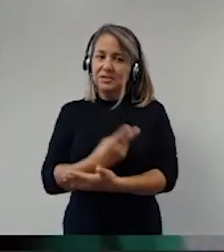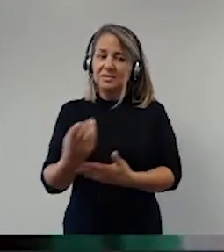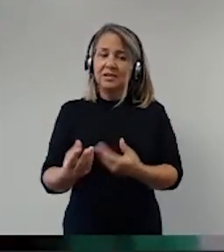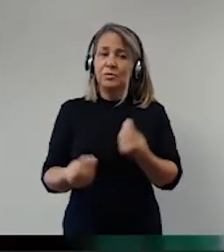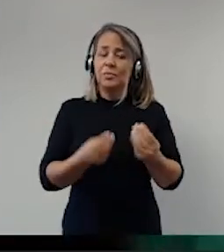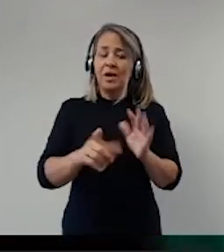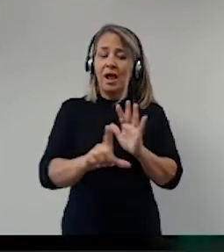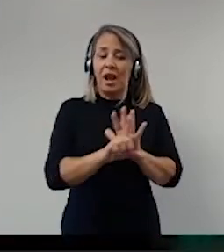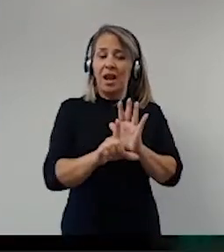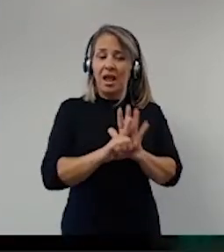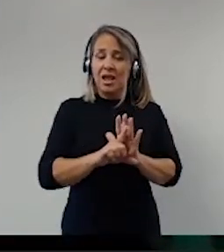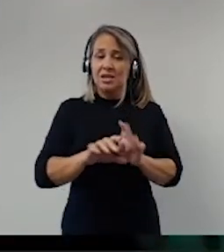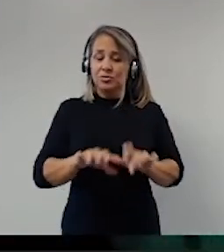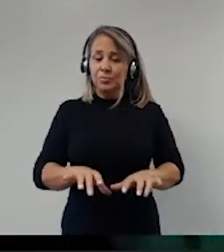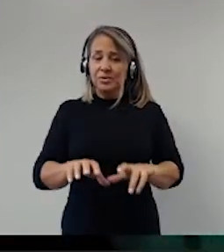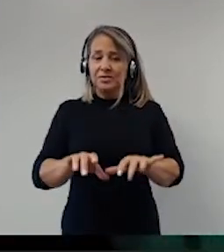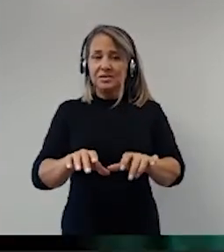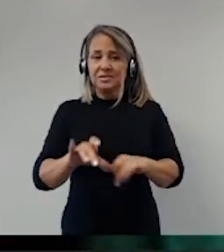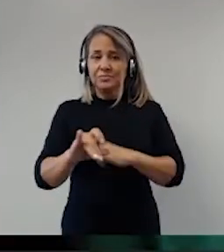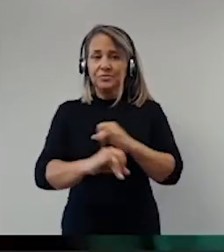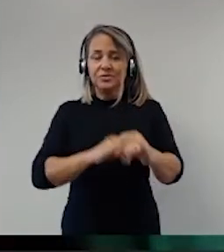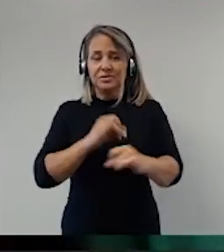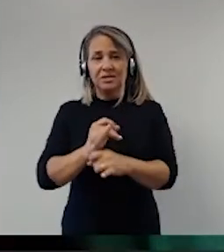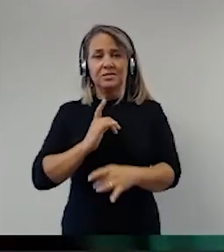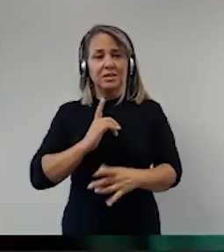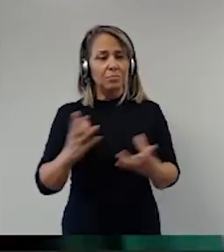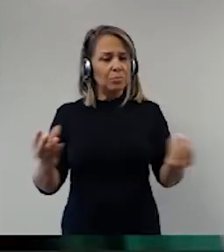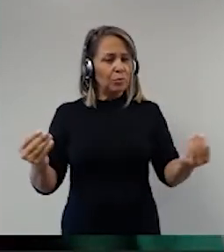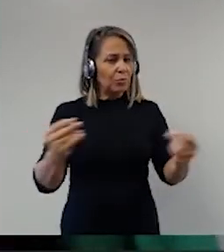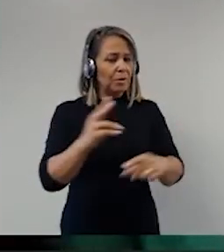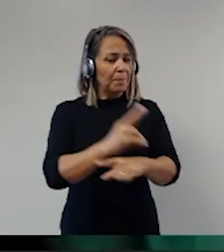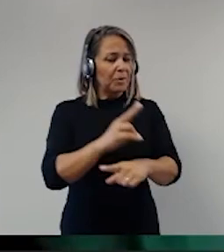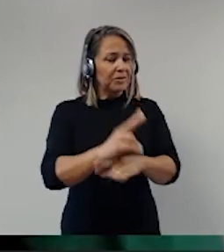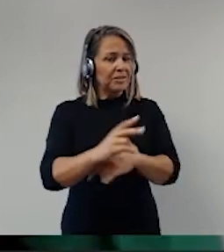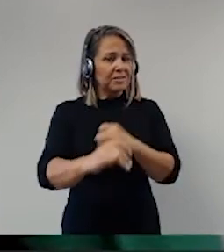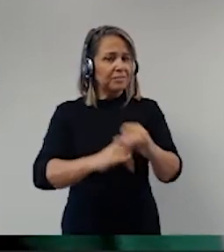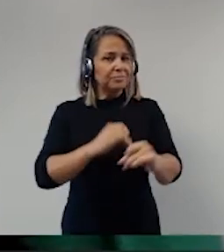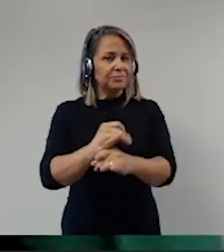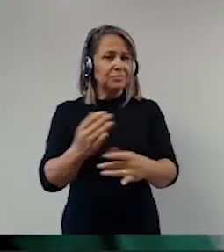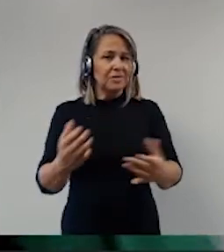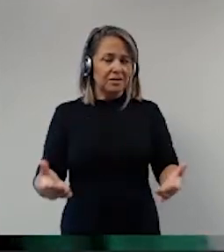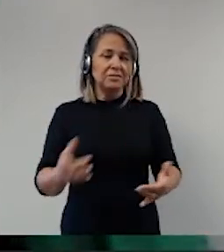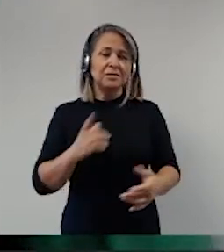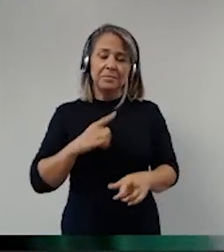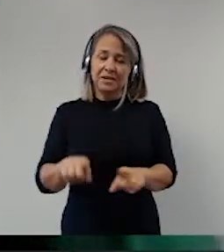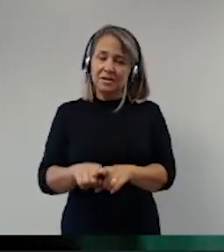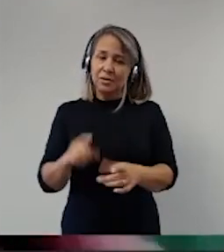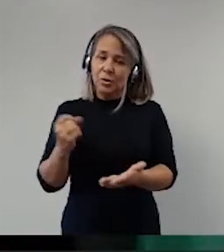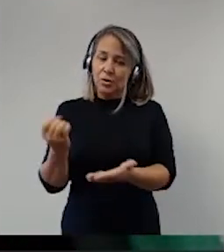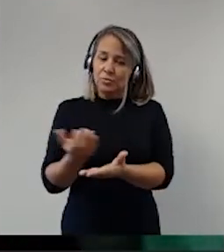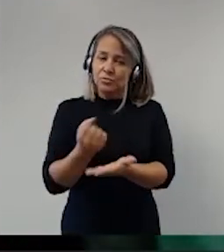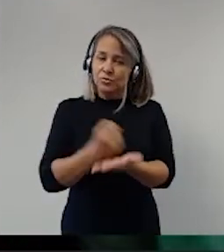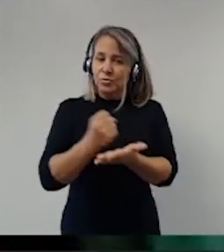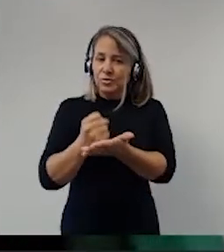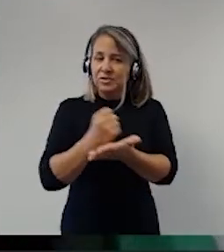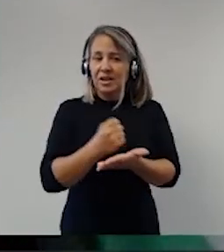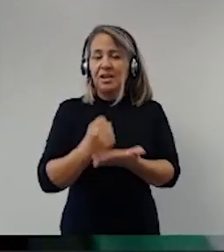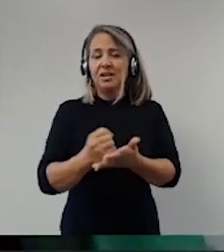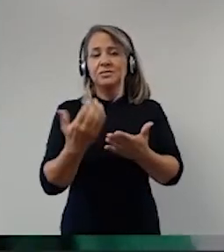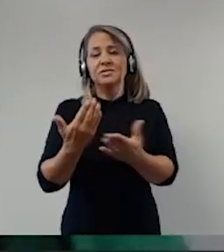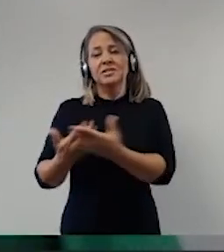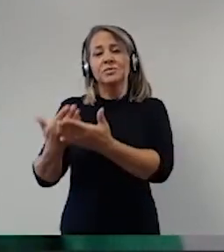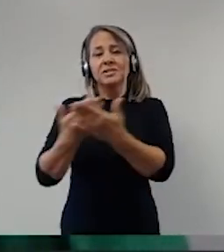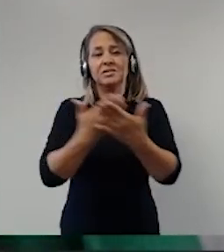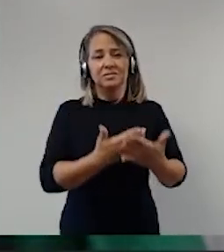quantos advogados já estão especializados na lei de proteção de dados? Os contratos educacionais, quantas revisões de contratos